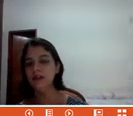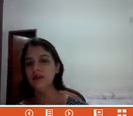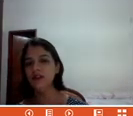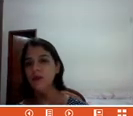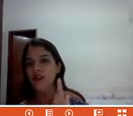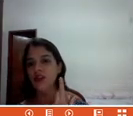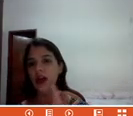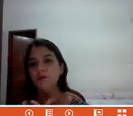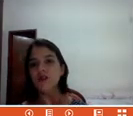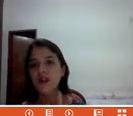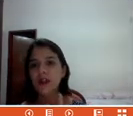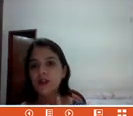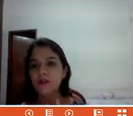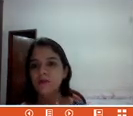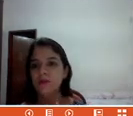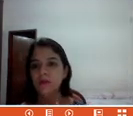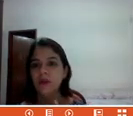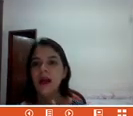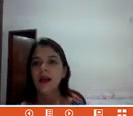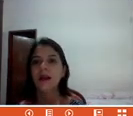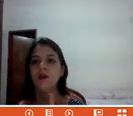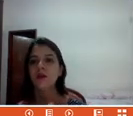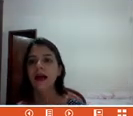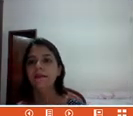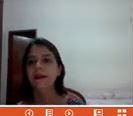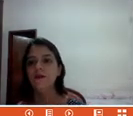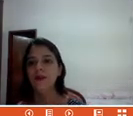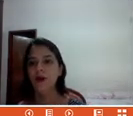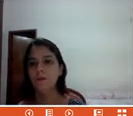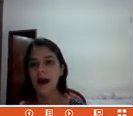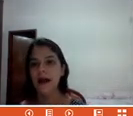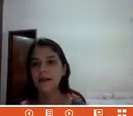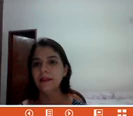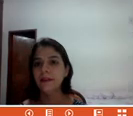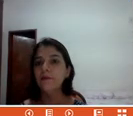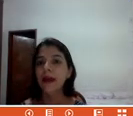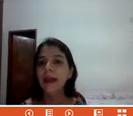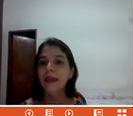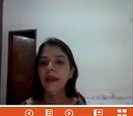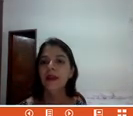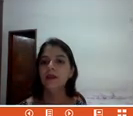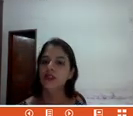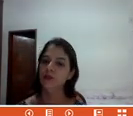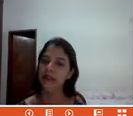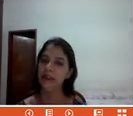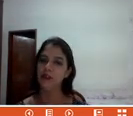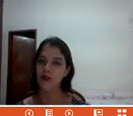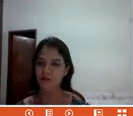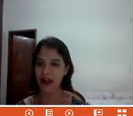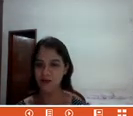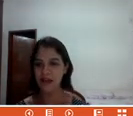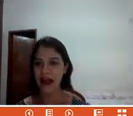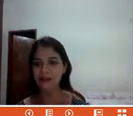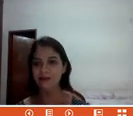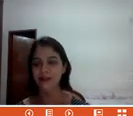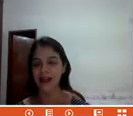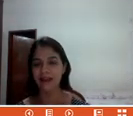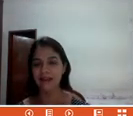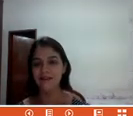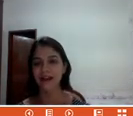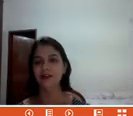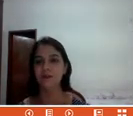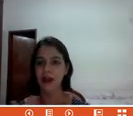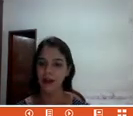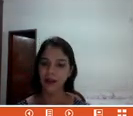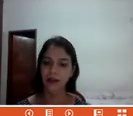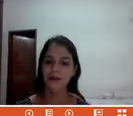usando simplesmente a bochecha, tá? O ladrão e roubar também. Então a gente precisa tomar cuidado com